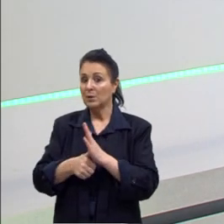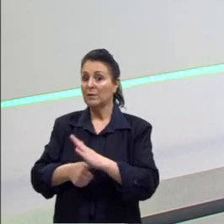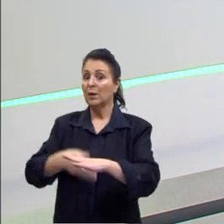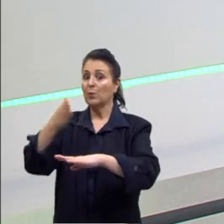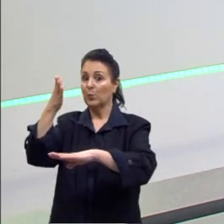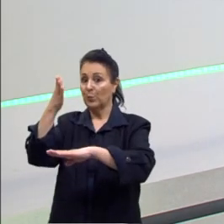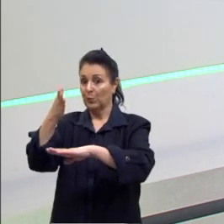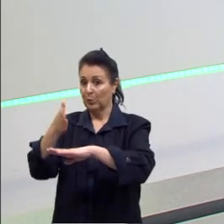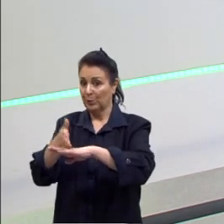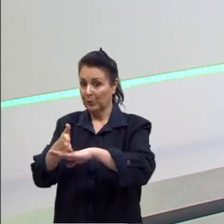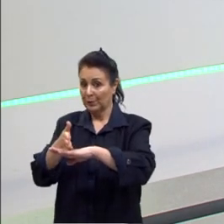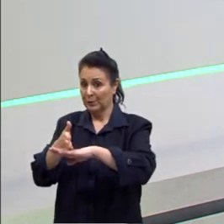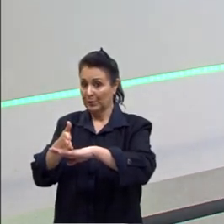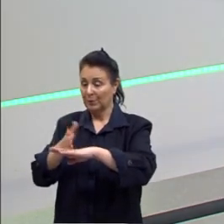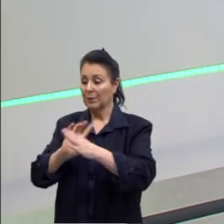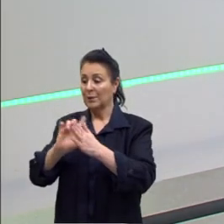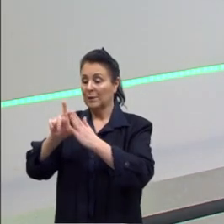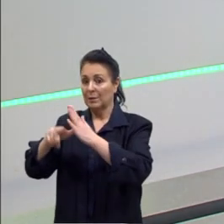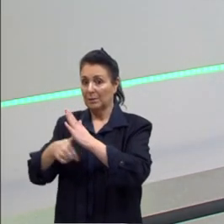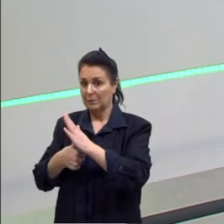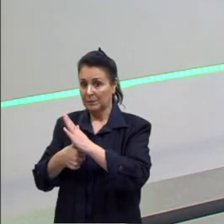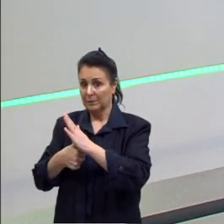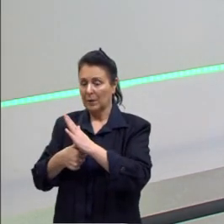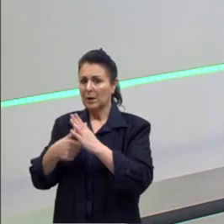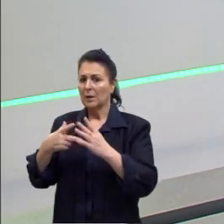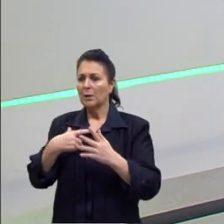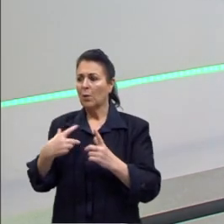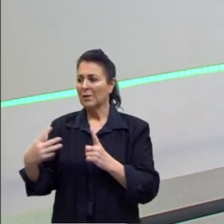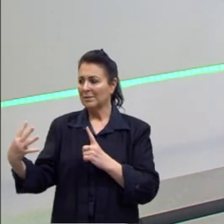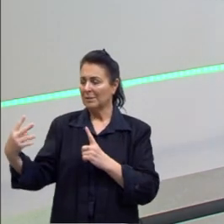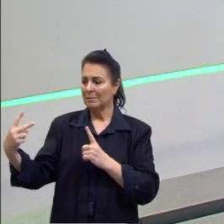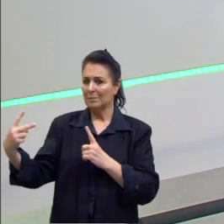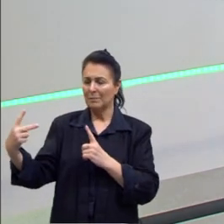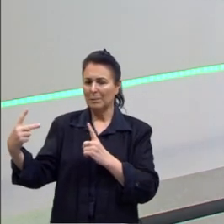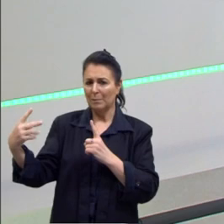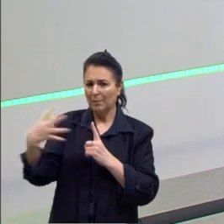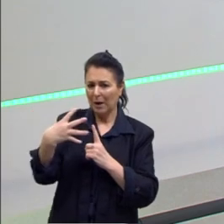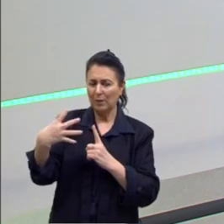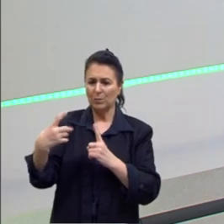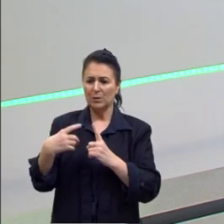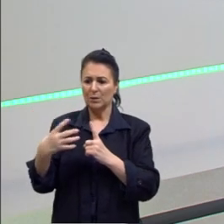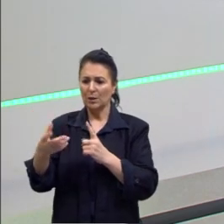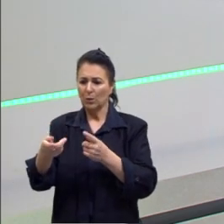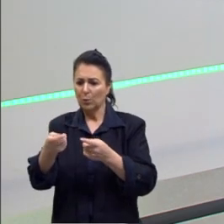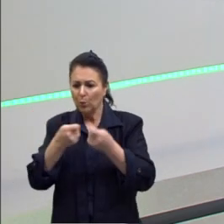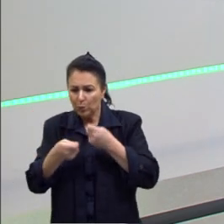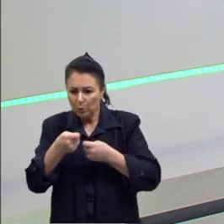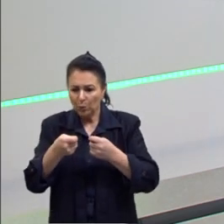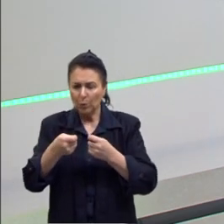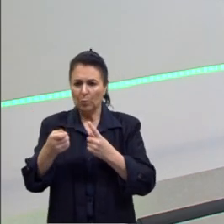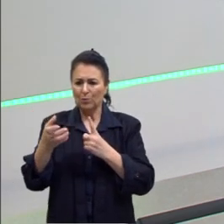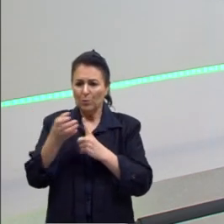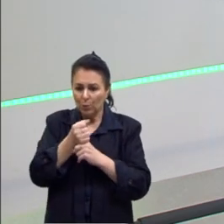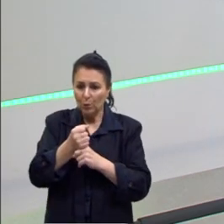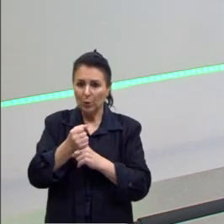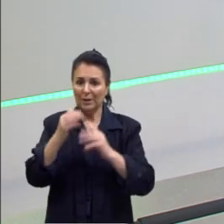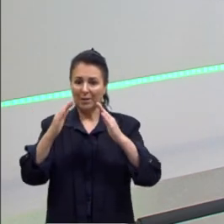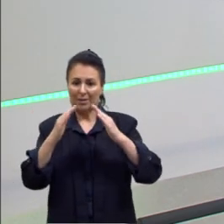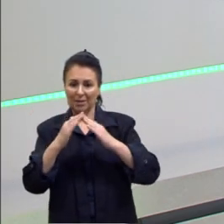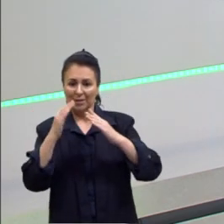é E aí todo todo esse Impacto todo esse controle todo esse domínio da igreja